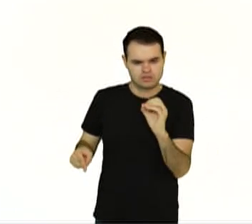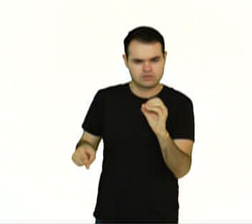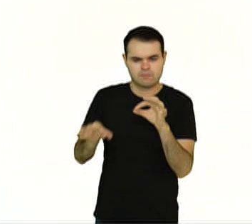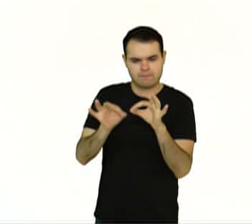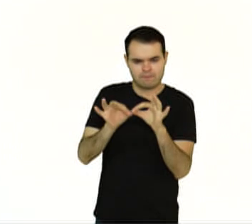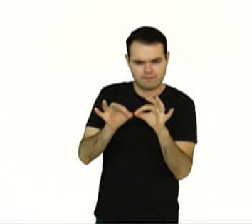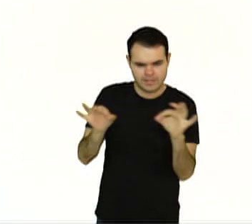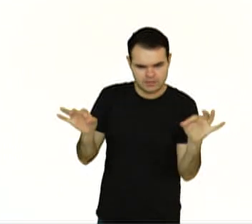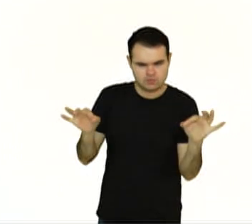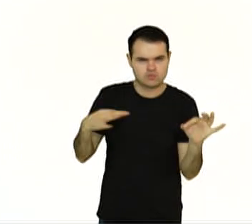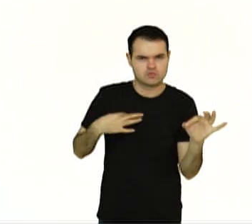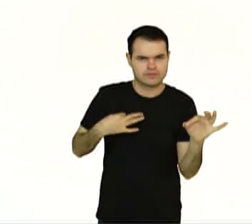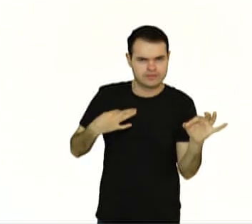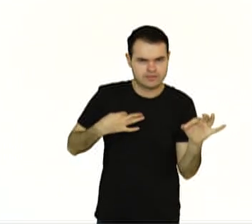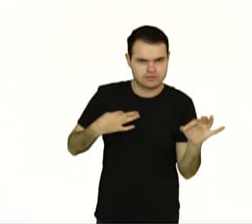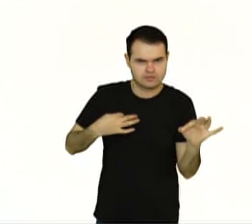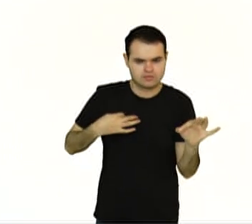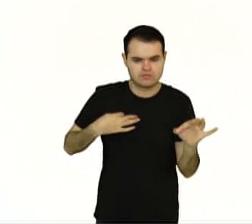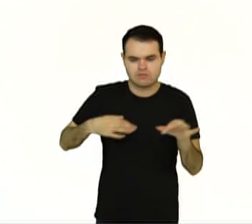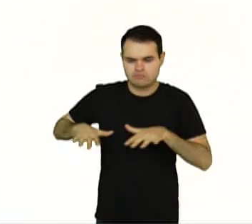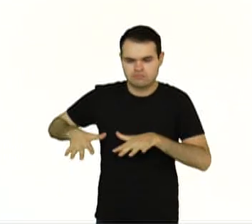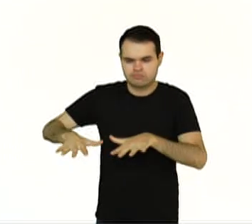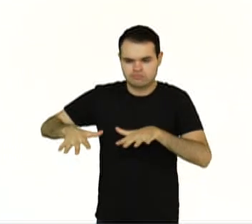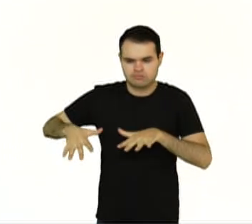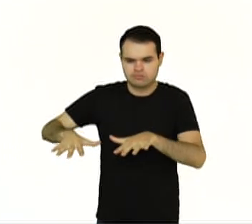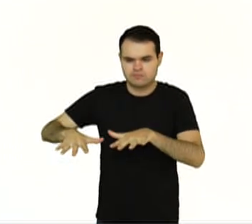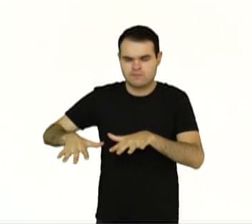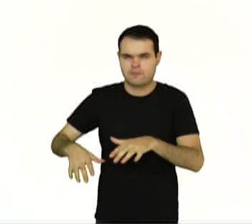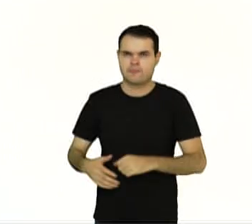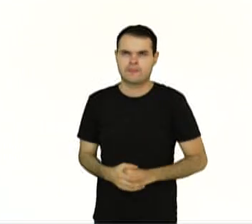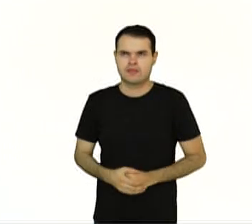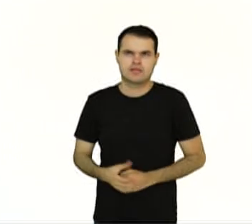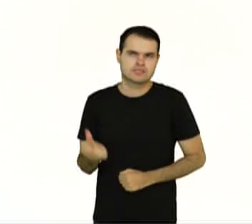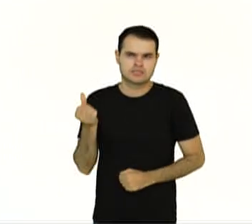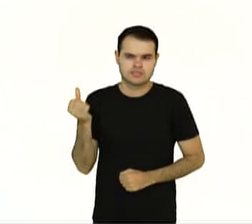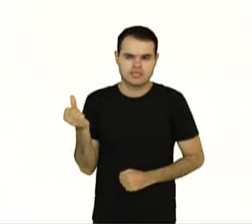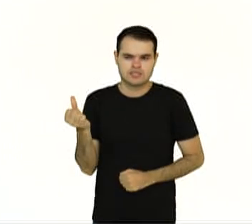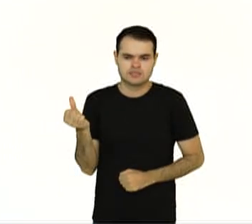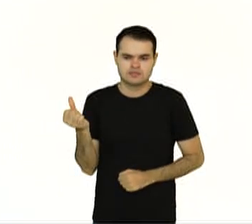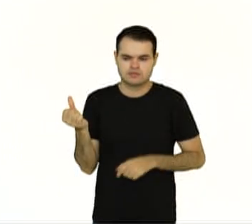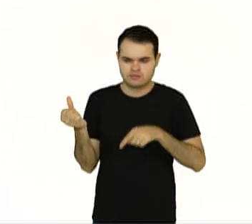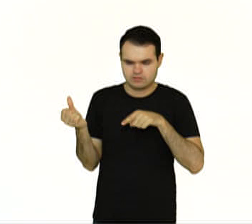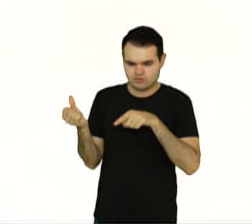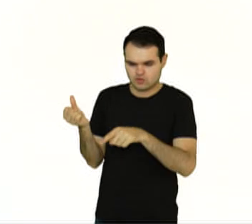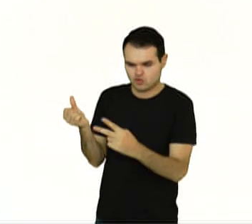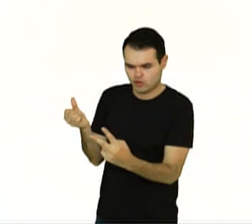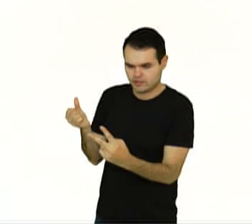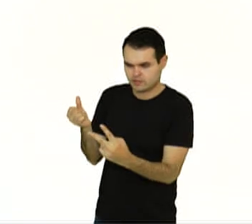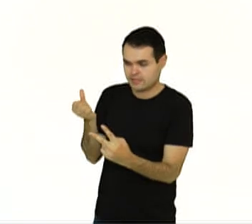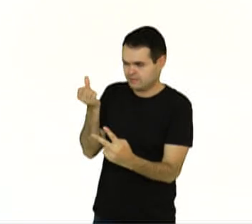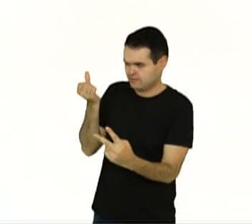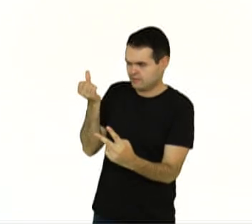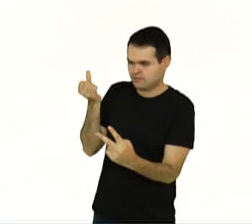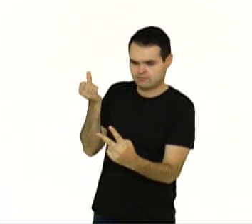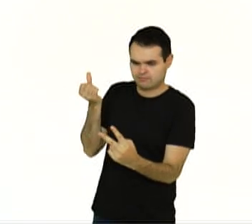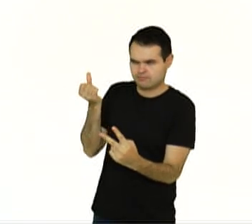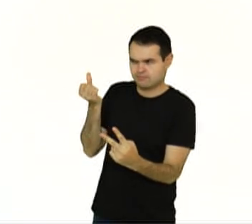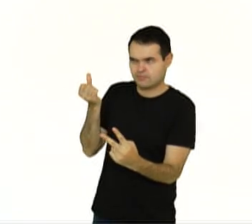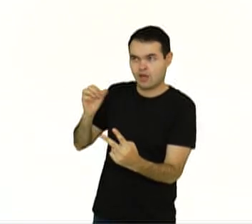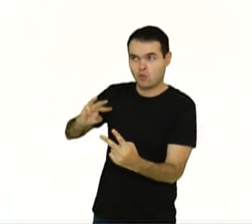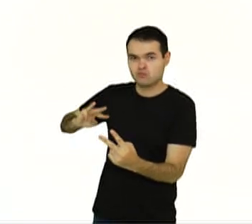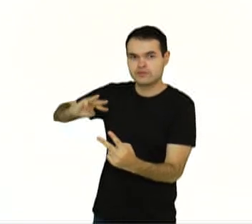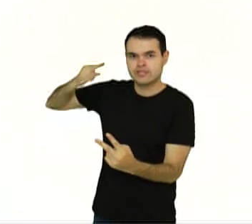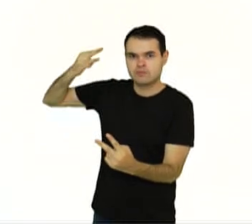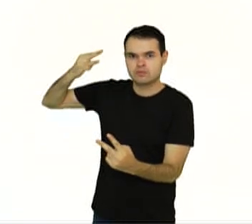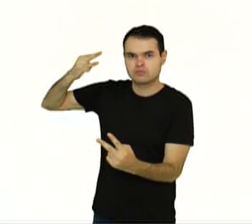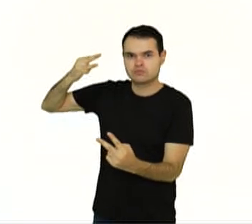1,4 metros de tecidos, e 6 é o triplo de 2, concorda? Ó, se eu pegar